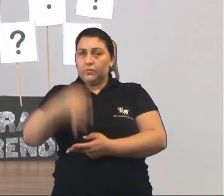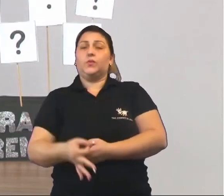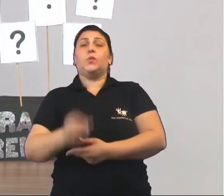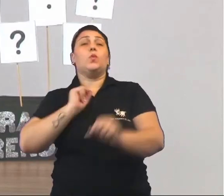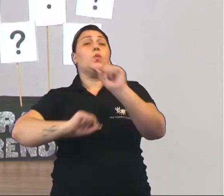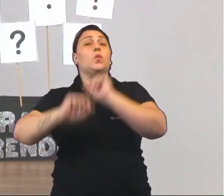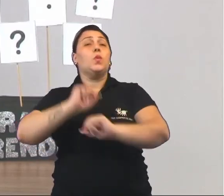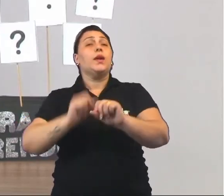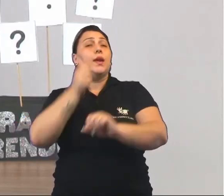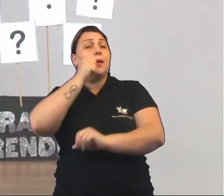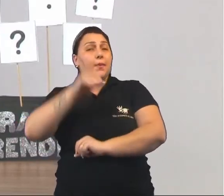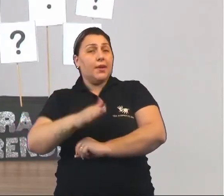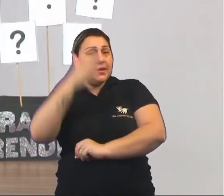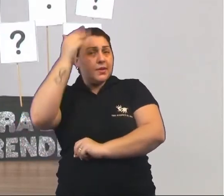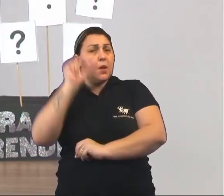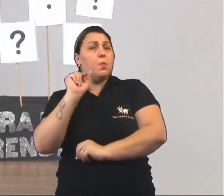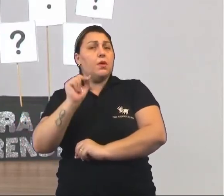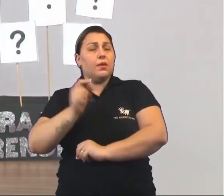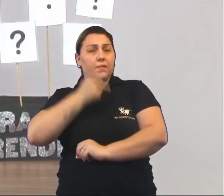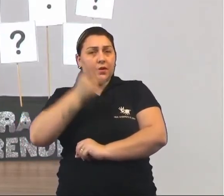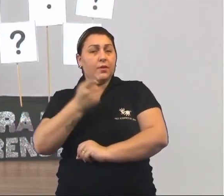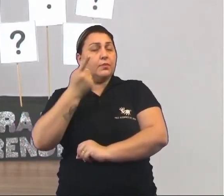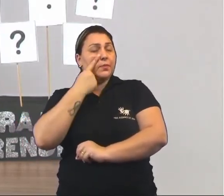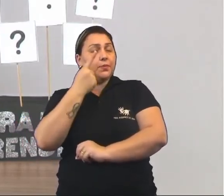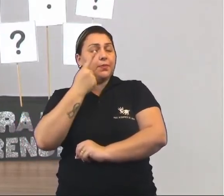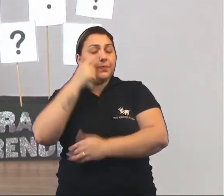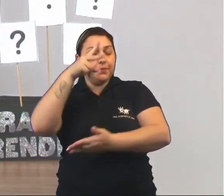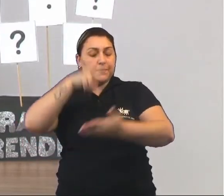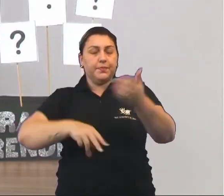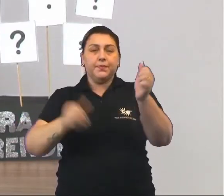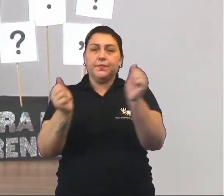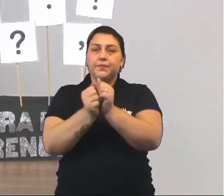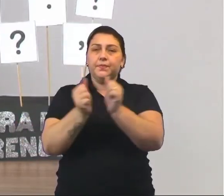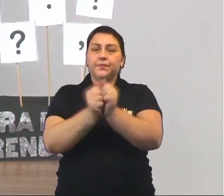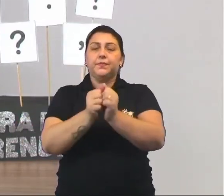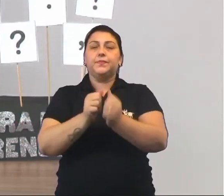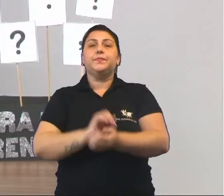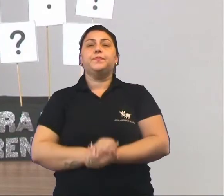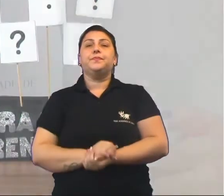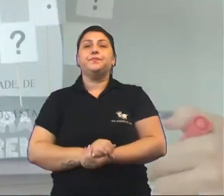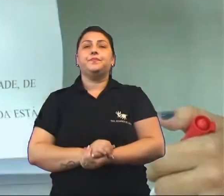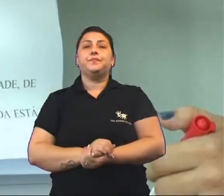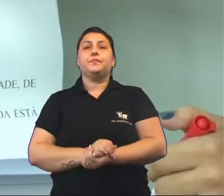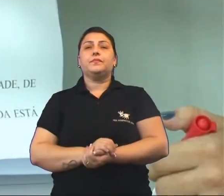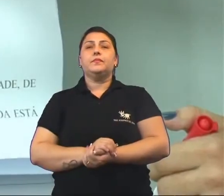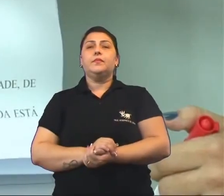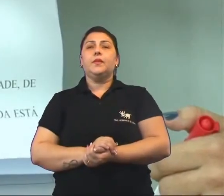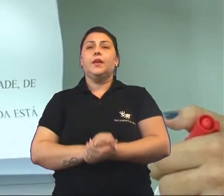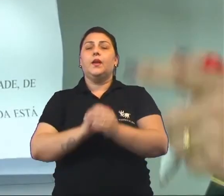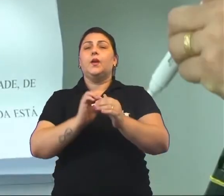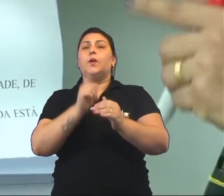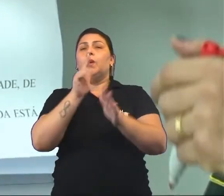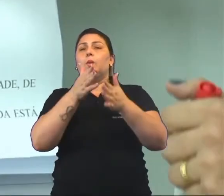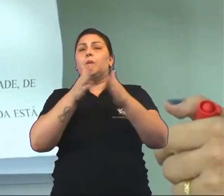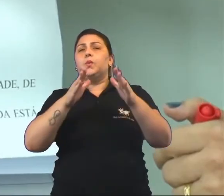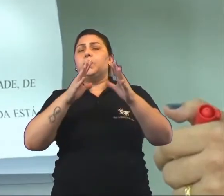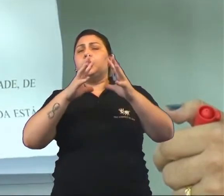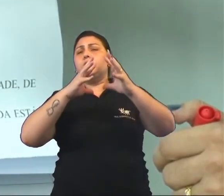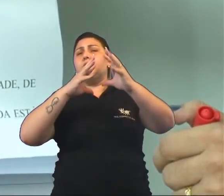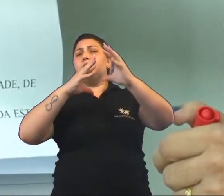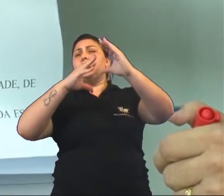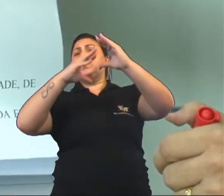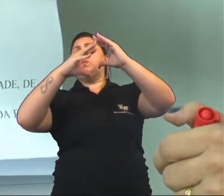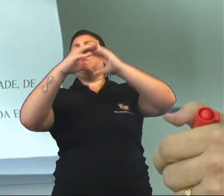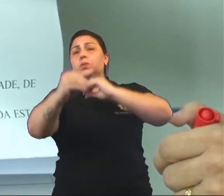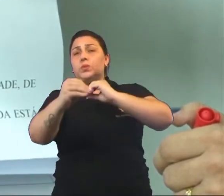uma contemplação? Vamos verificar? Vamos ler juntos então. Está indo embora. Quero chamar a